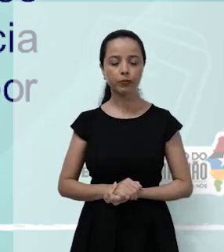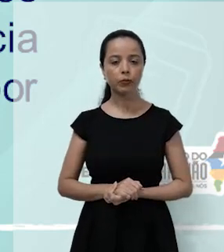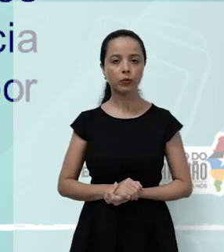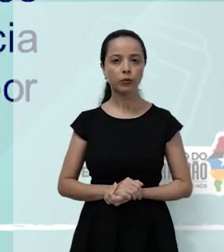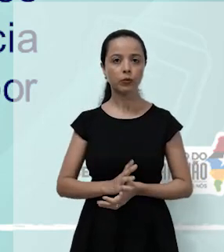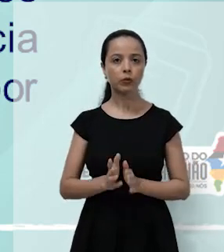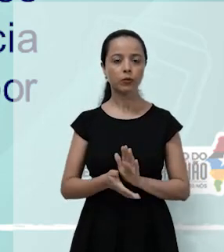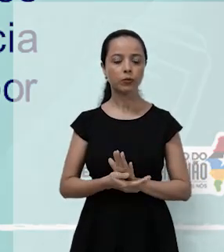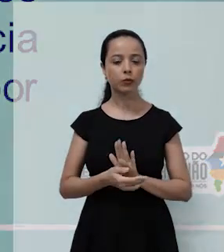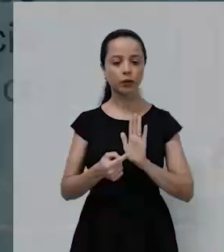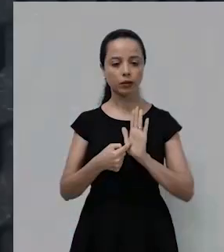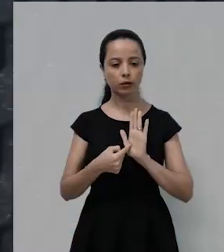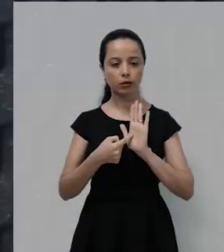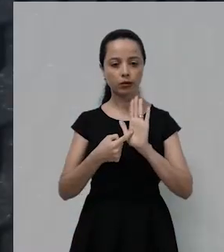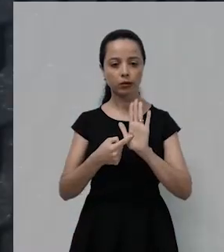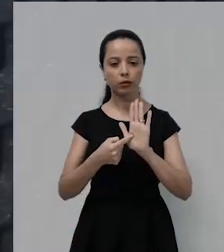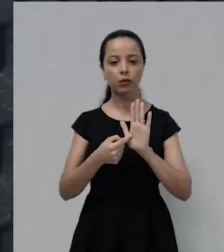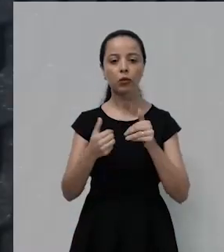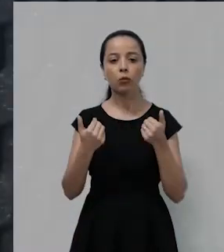o gráfico número 1.